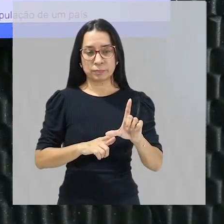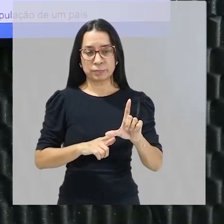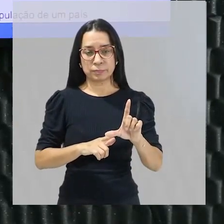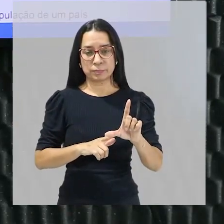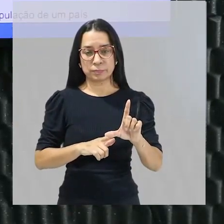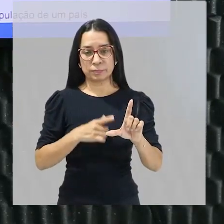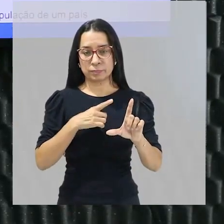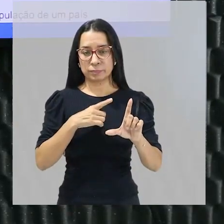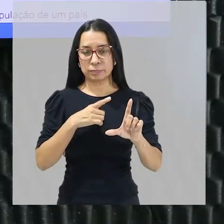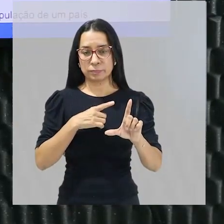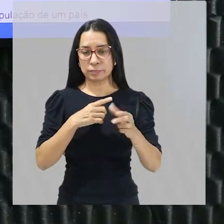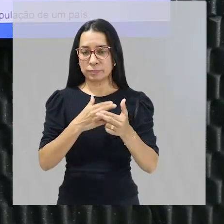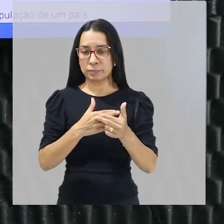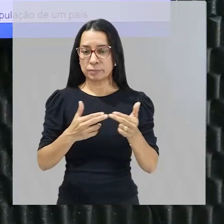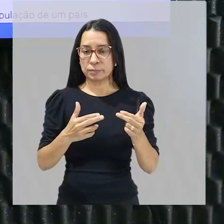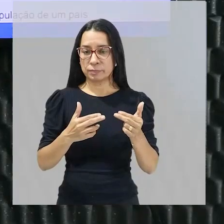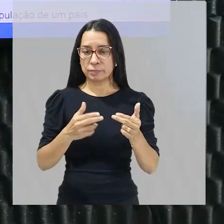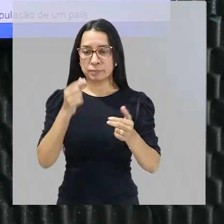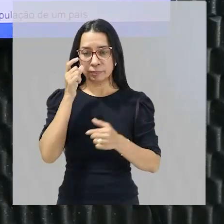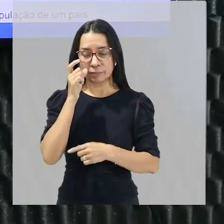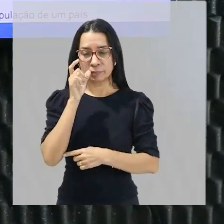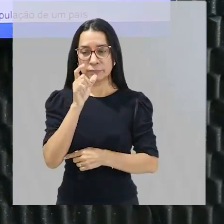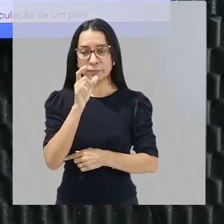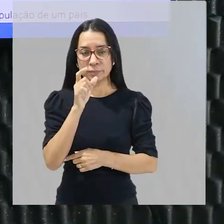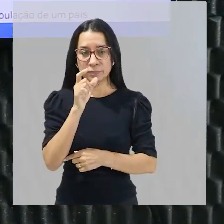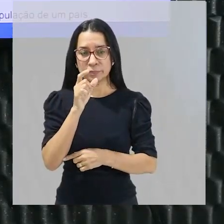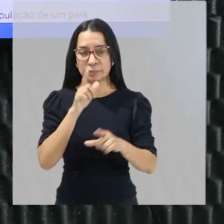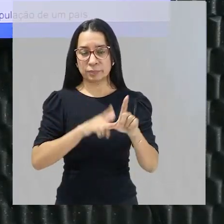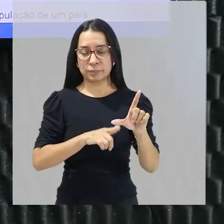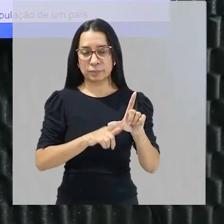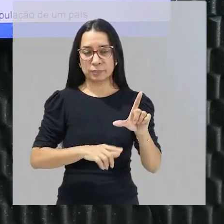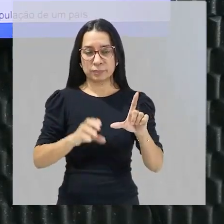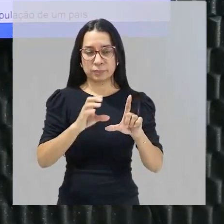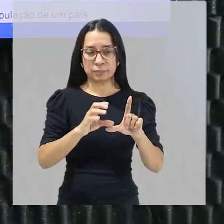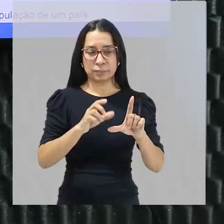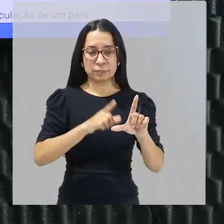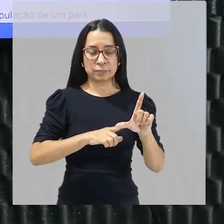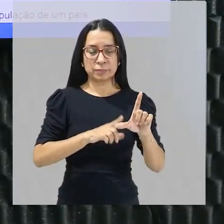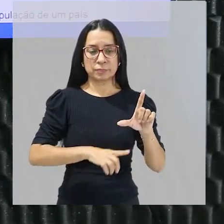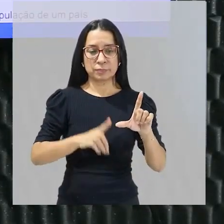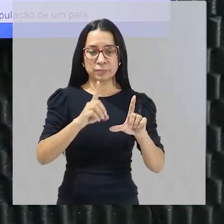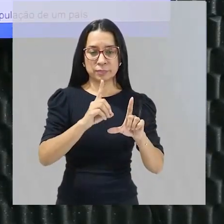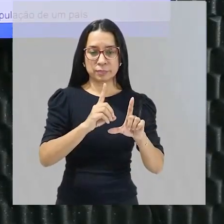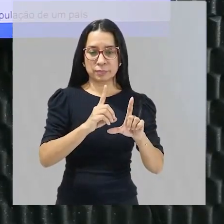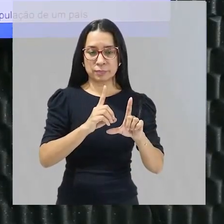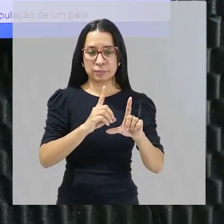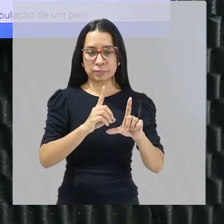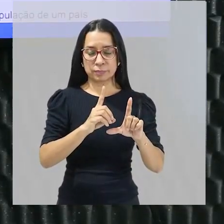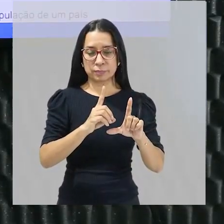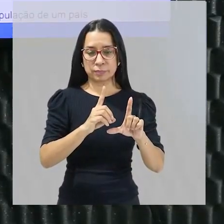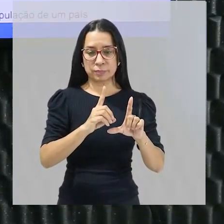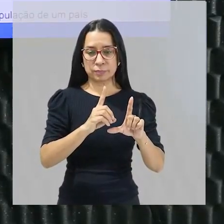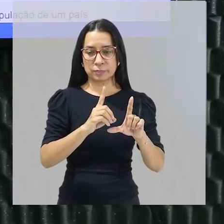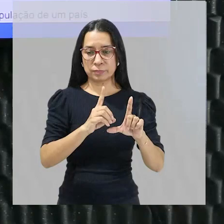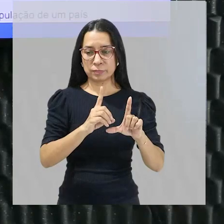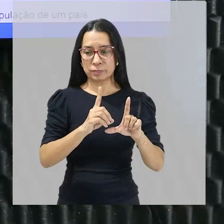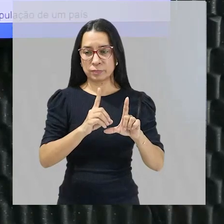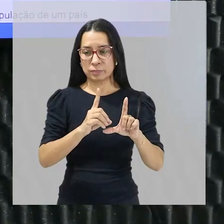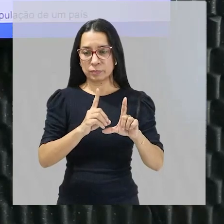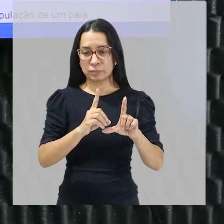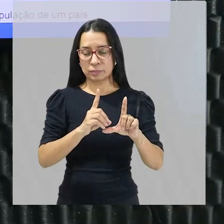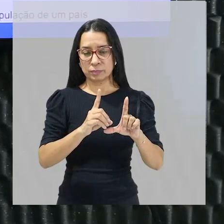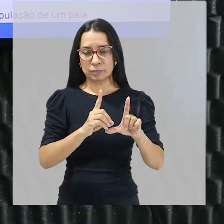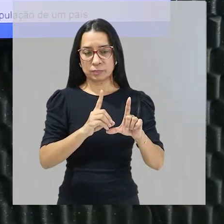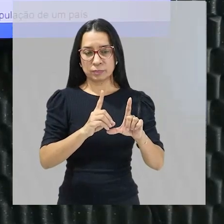Provavelmente nós temos uma coisa muito interessante aqui. D. Fornecer objetos de valor sentimental no mercado para consumo